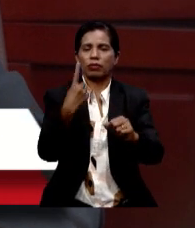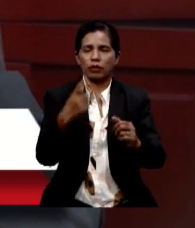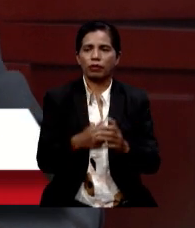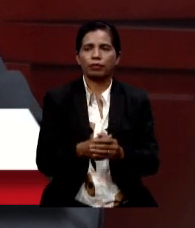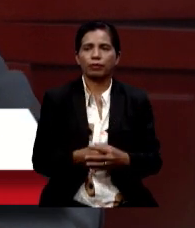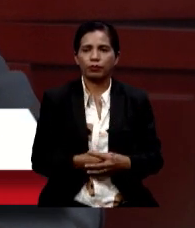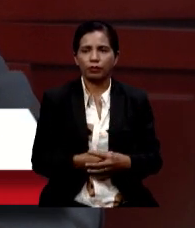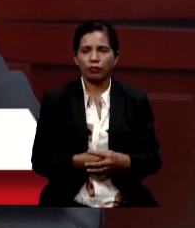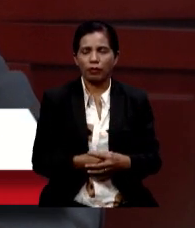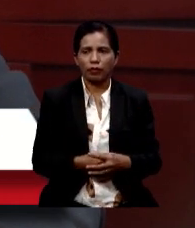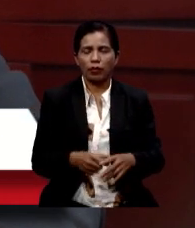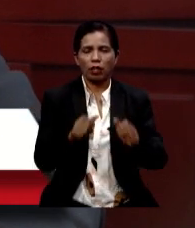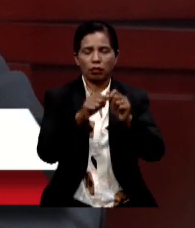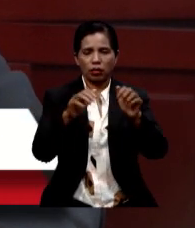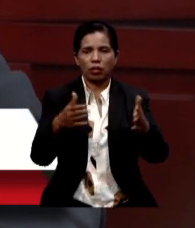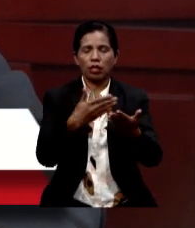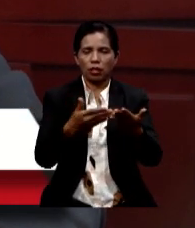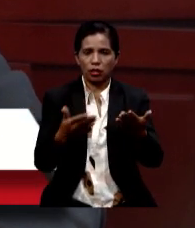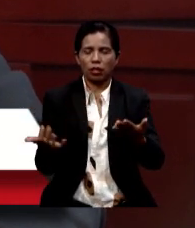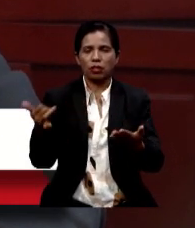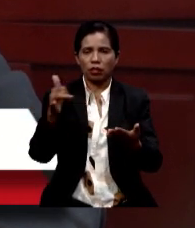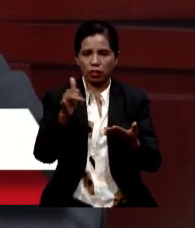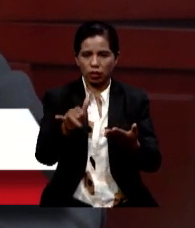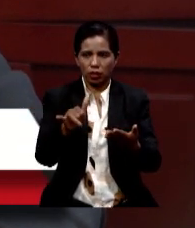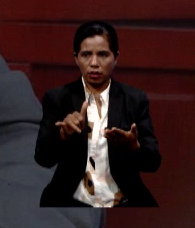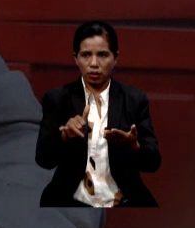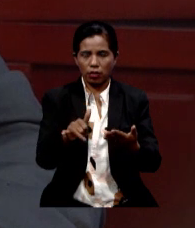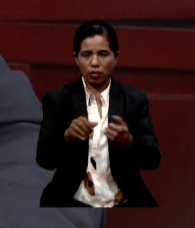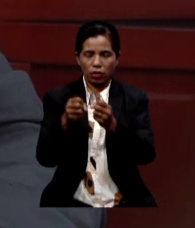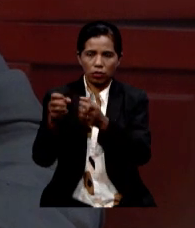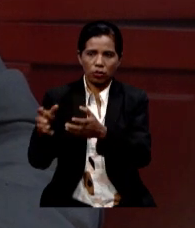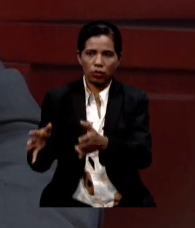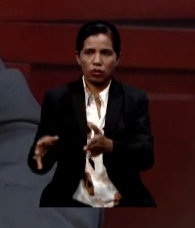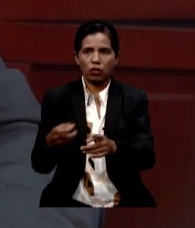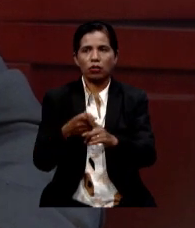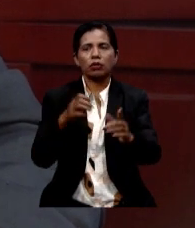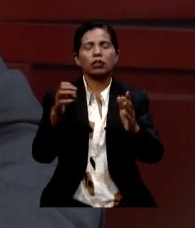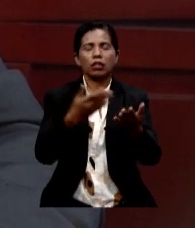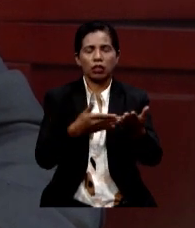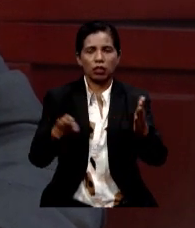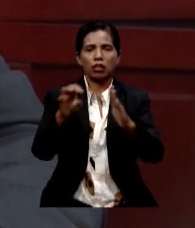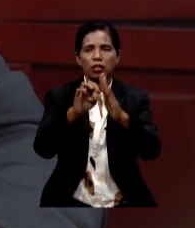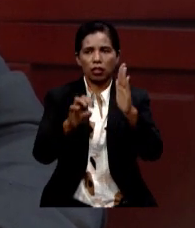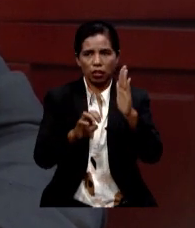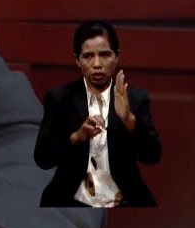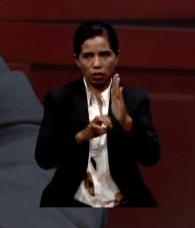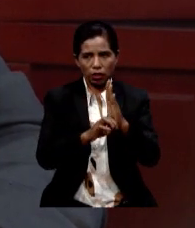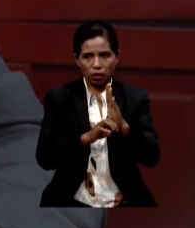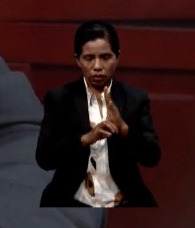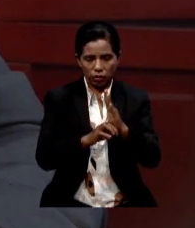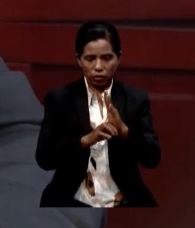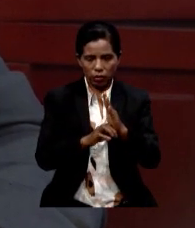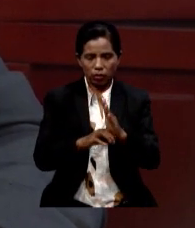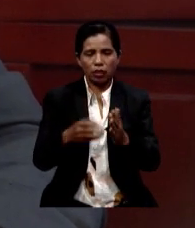tu administra se san de vema tá abandonado, ou se san estado nem domínio público